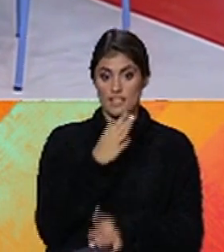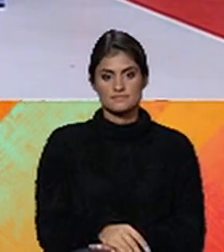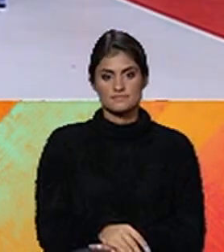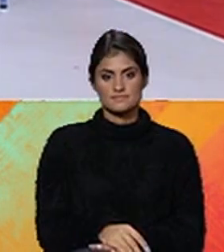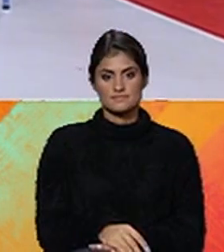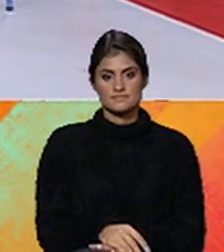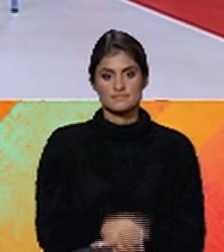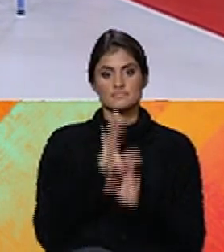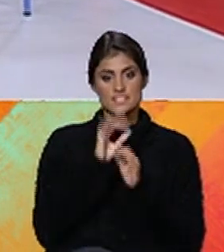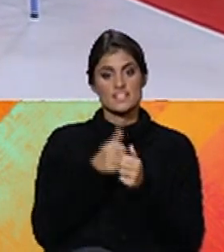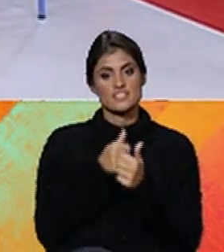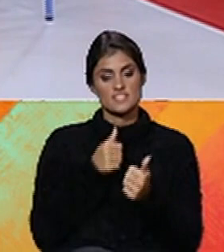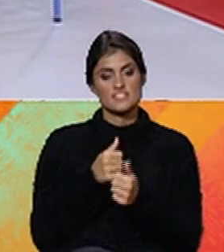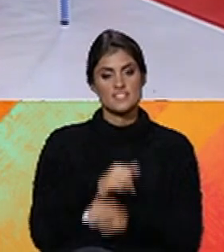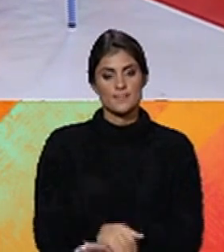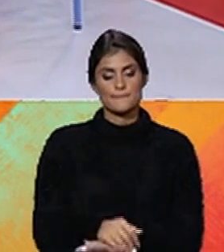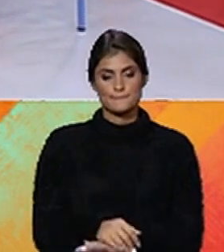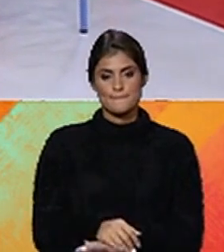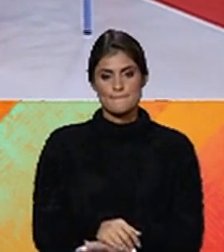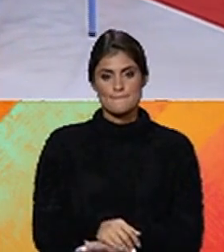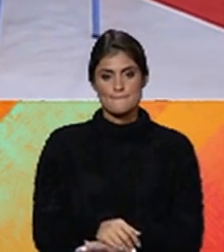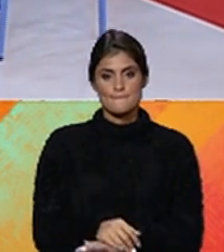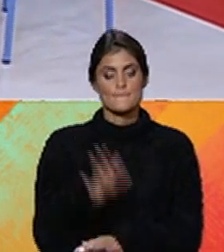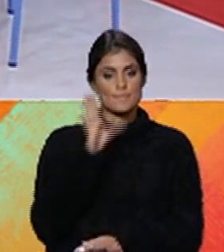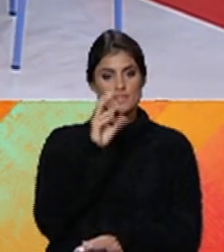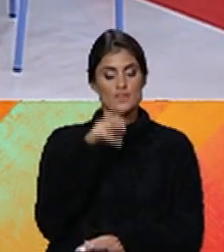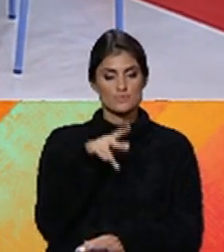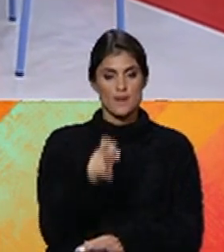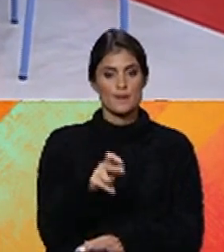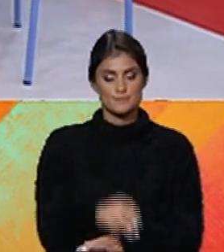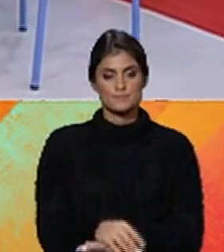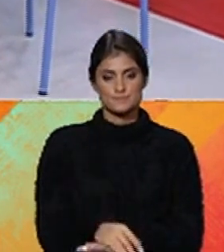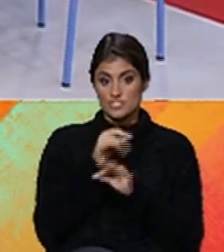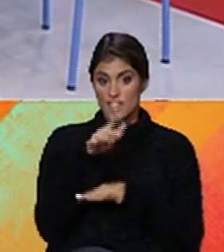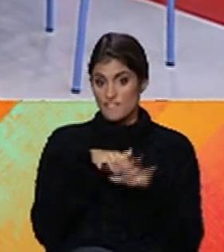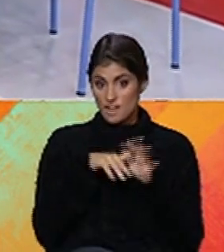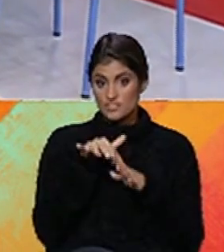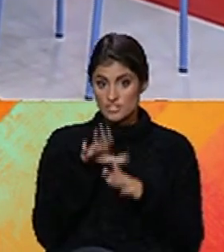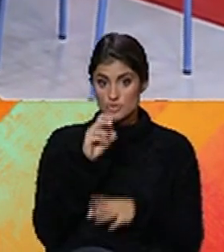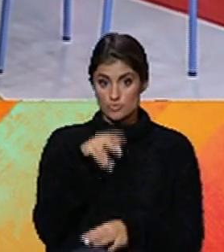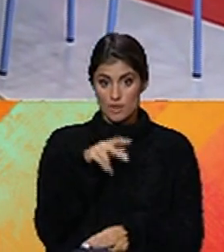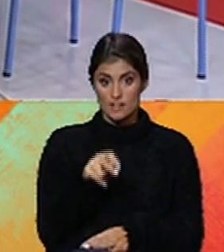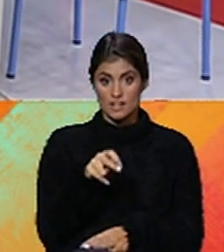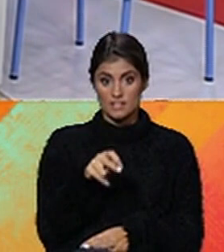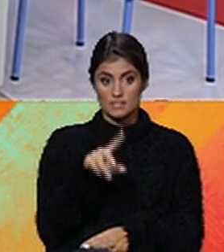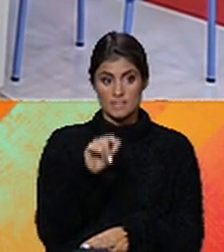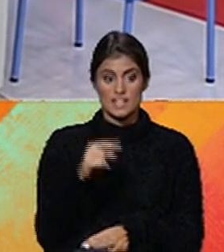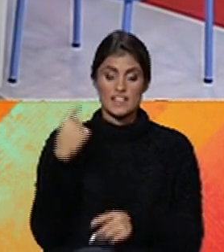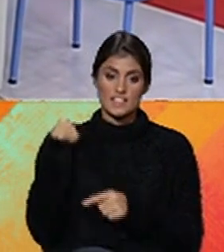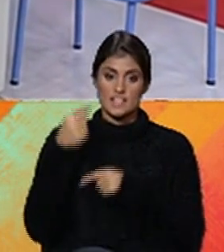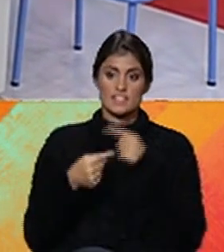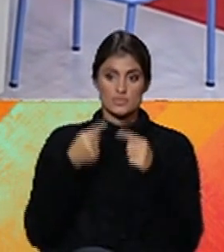sempre um bacalhau. Pois agora. Olá, Joana! A Joana tem grandes